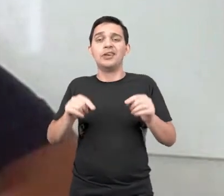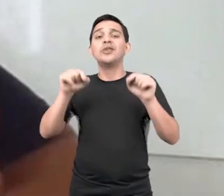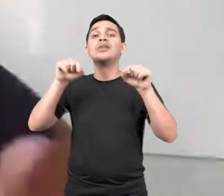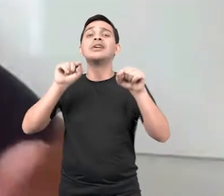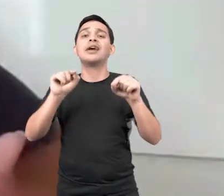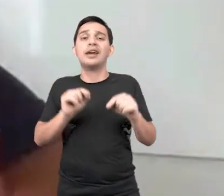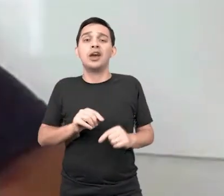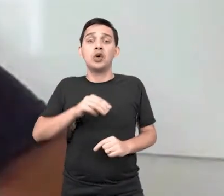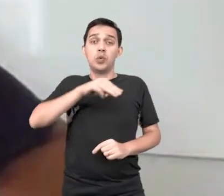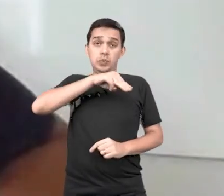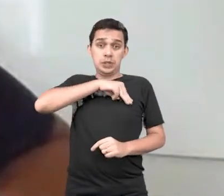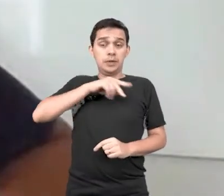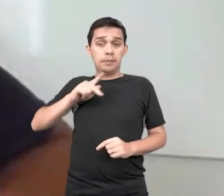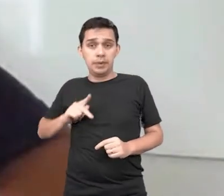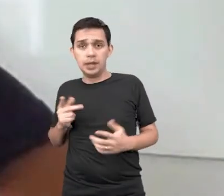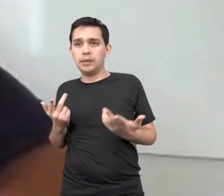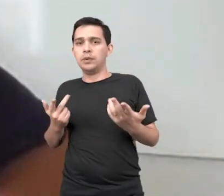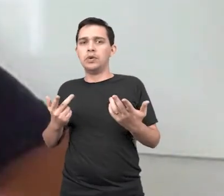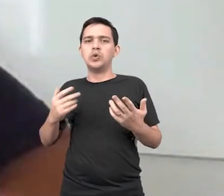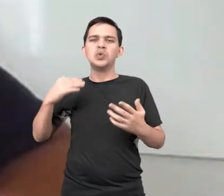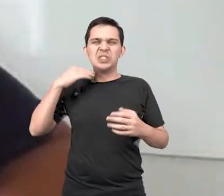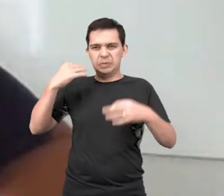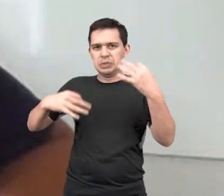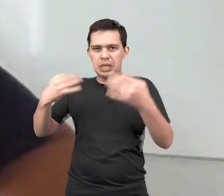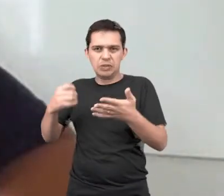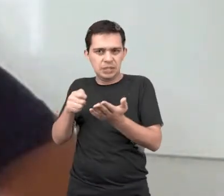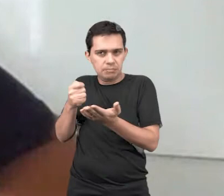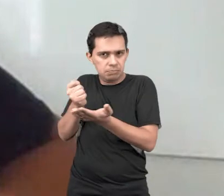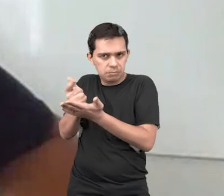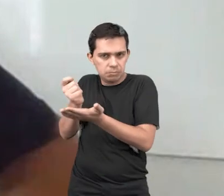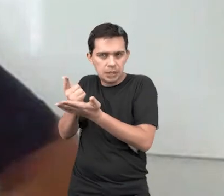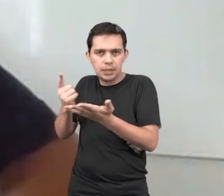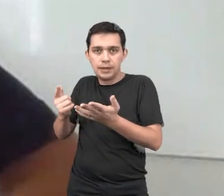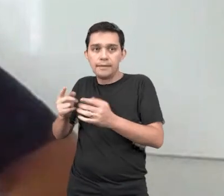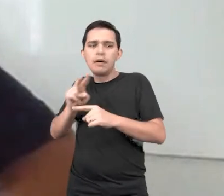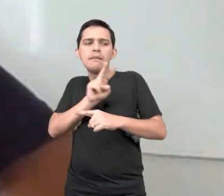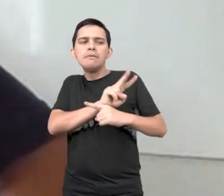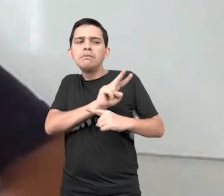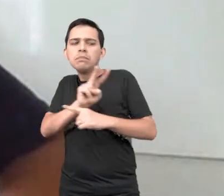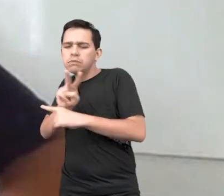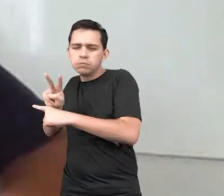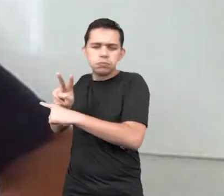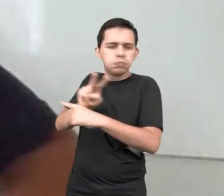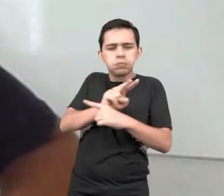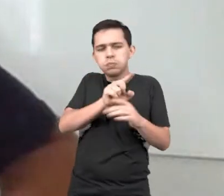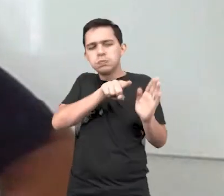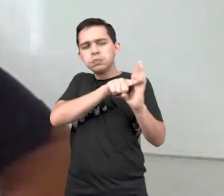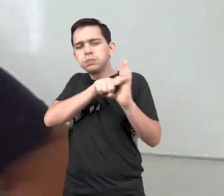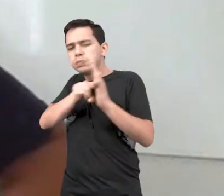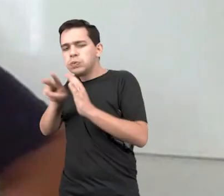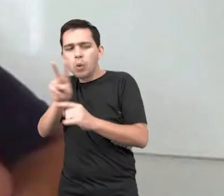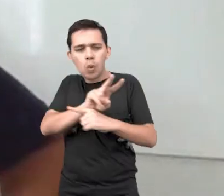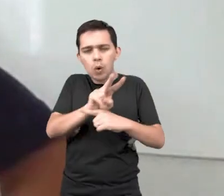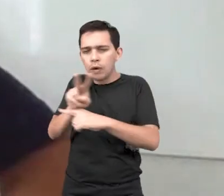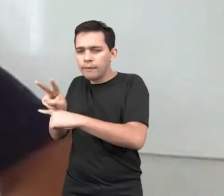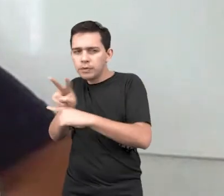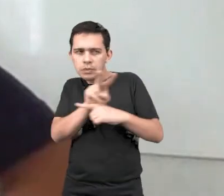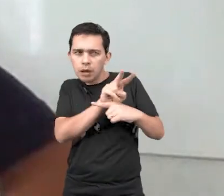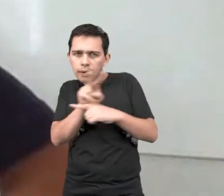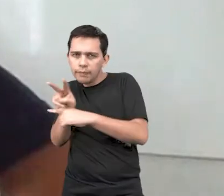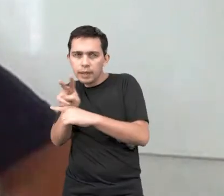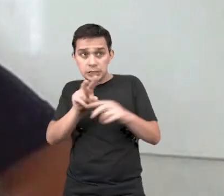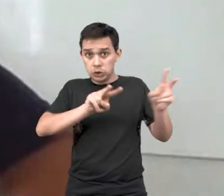Ministério Público e para os tribunais de contas um monitoramento, né? Na verdade, a gente precisa de uma